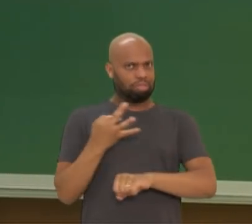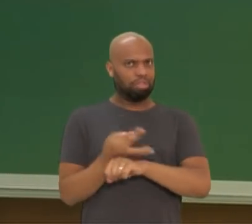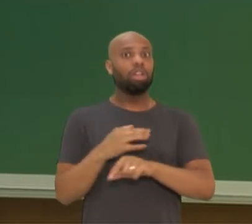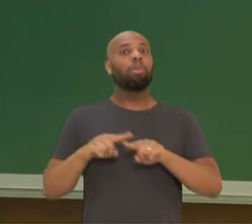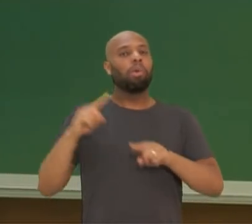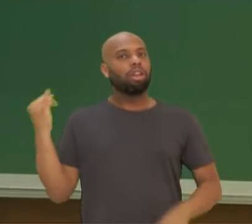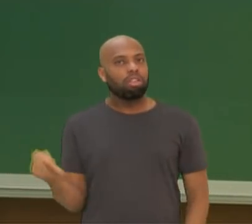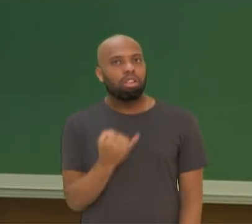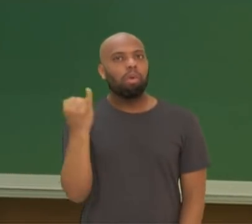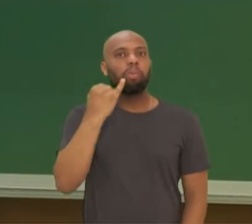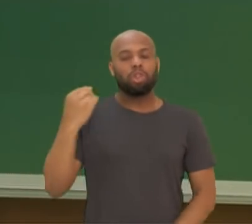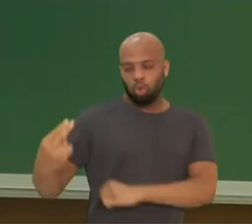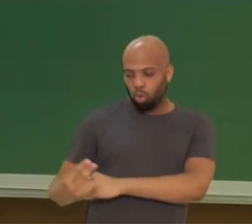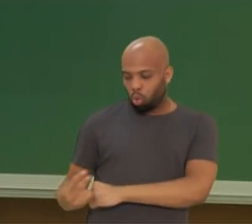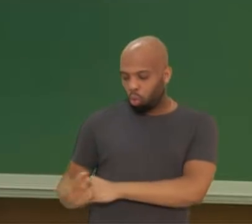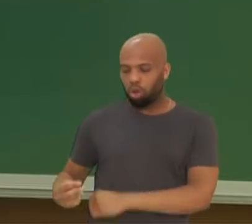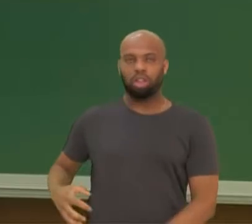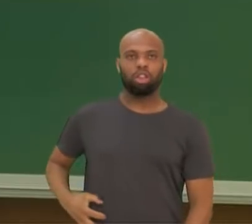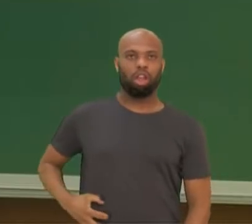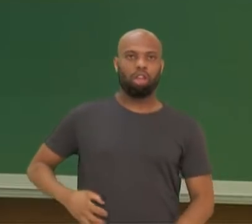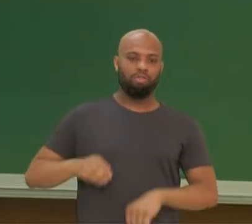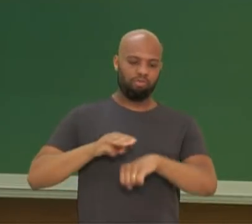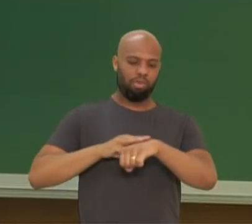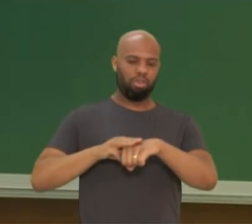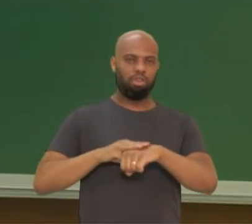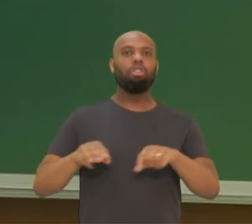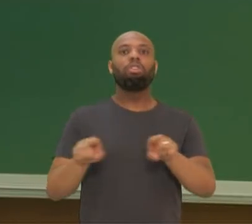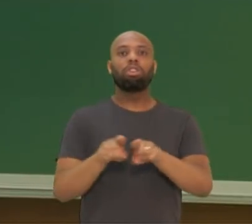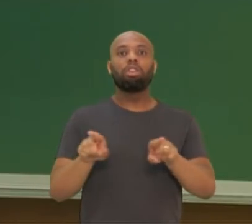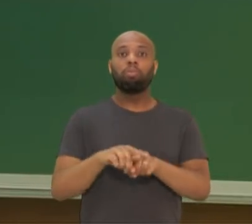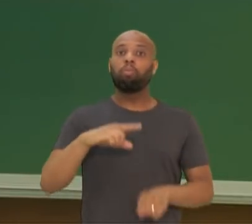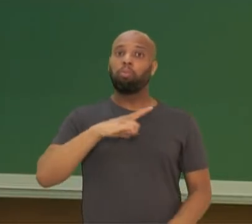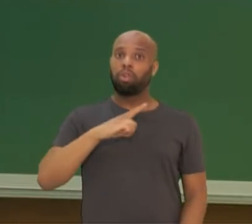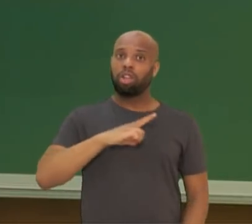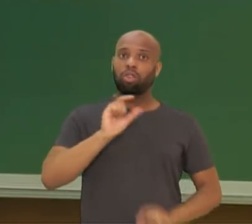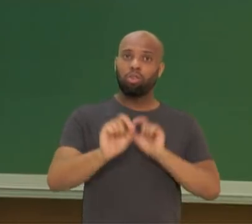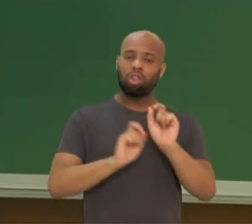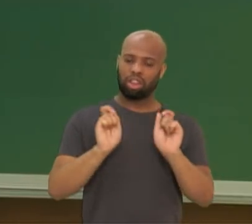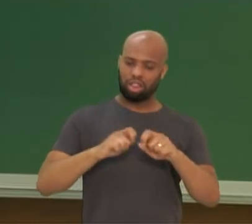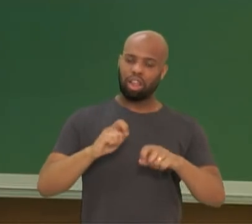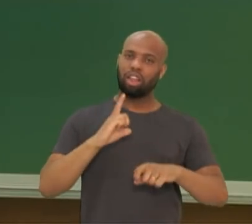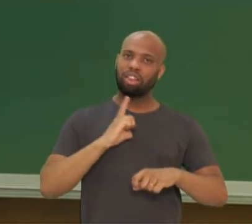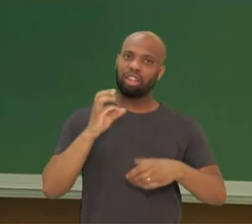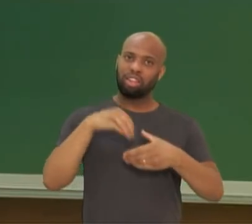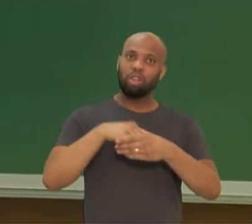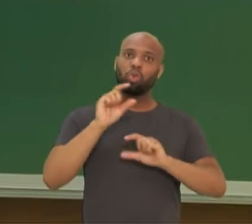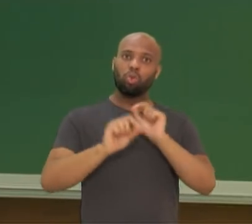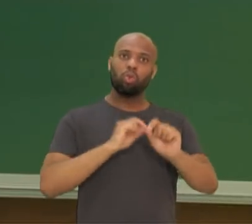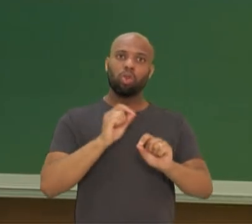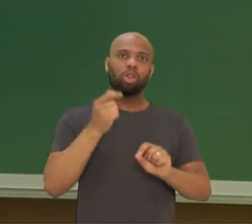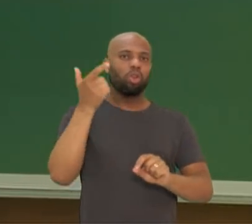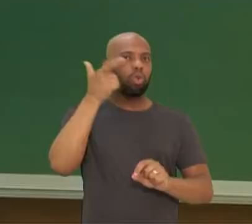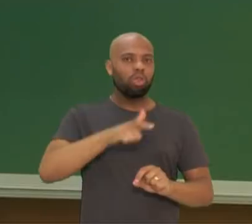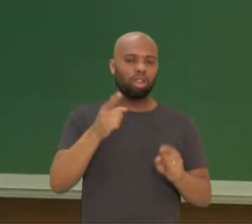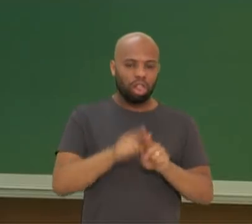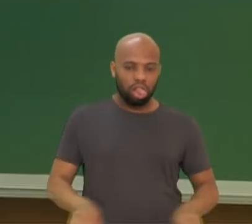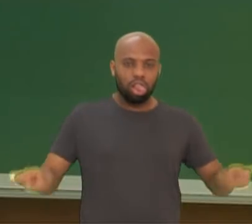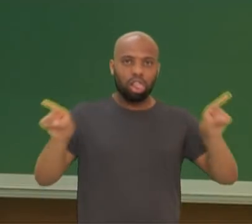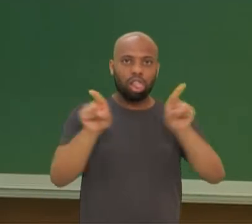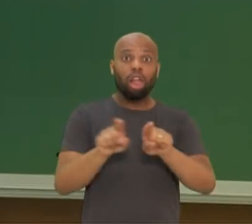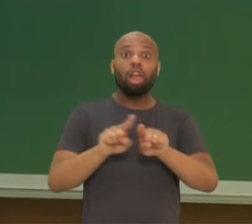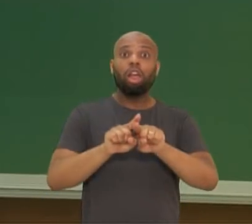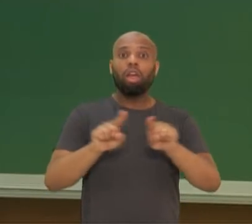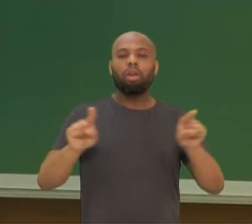é muito importante a gente cuidar do nosso fígado, tá? E ele apresenta uma capacidade interessante de regeneração. Claro